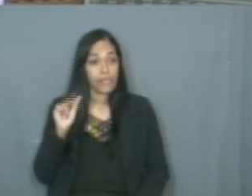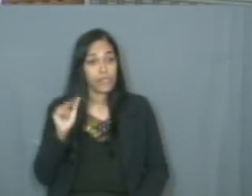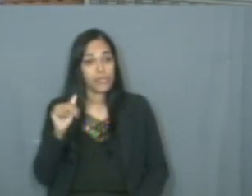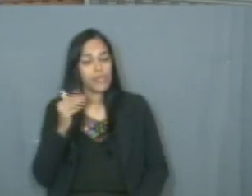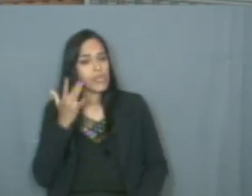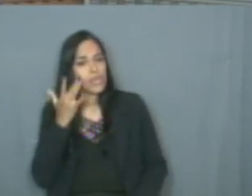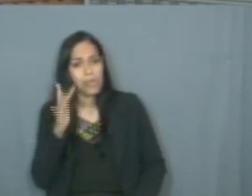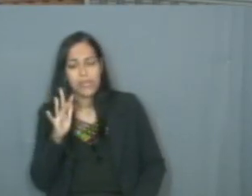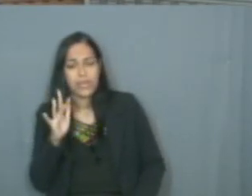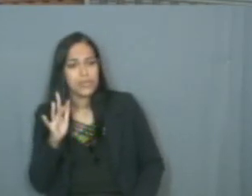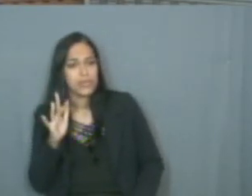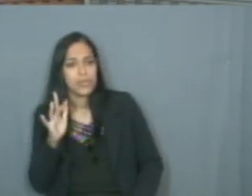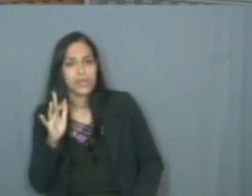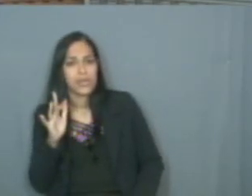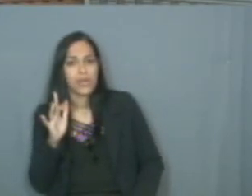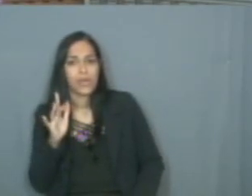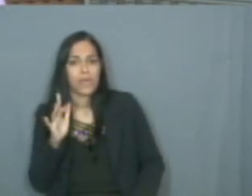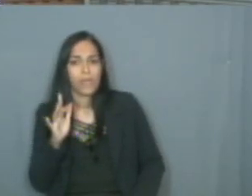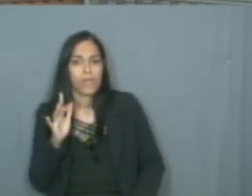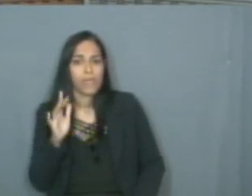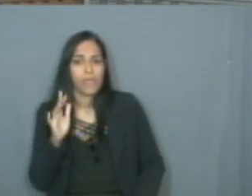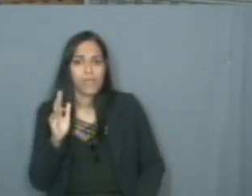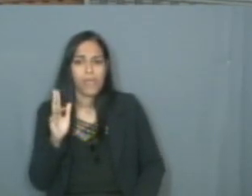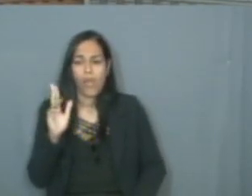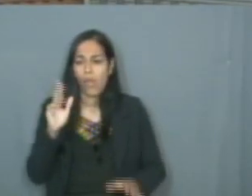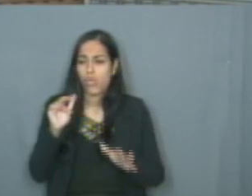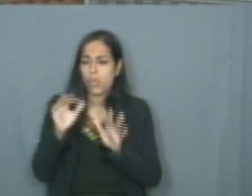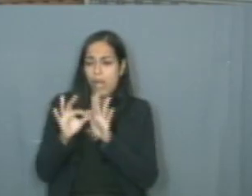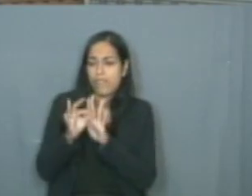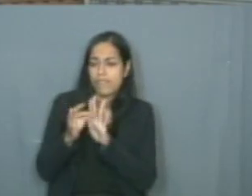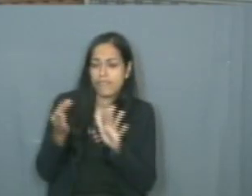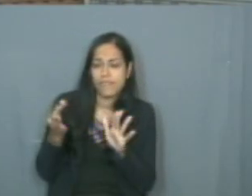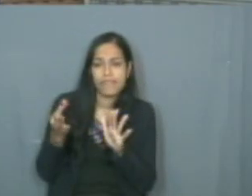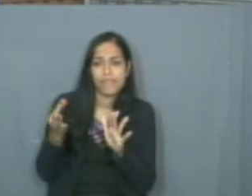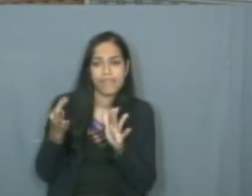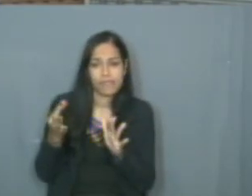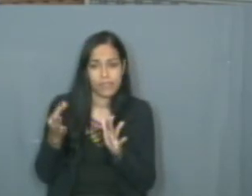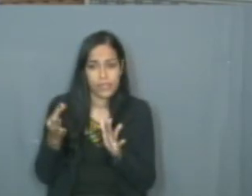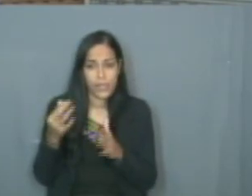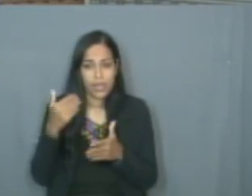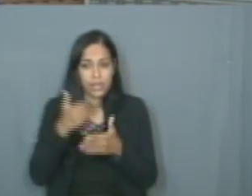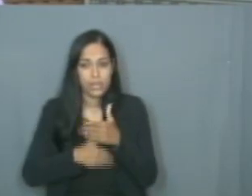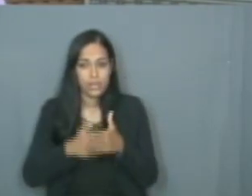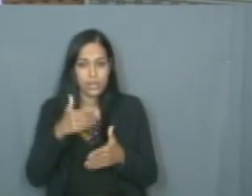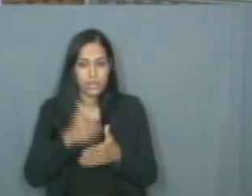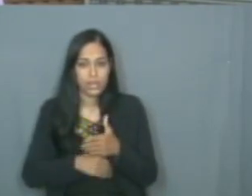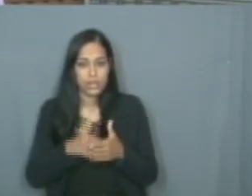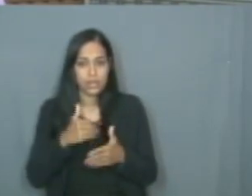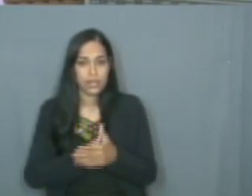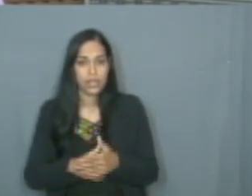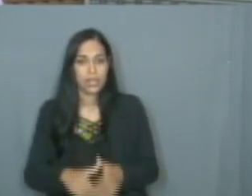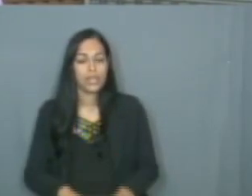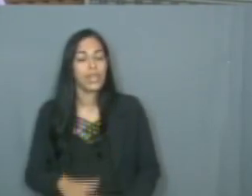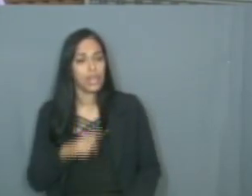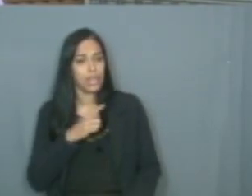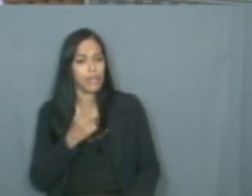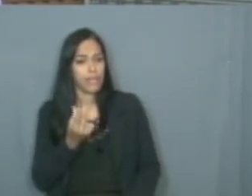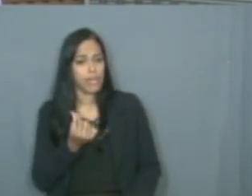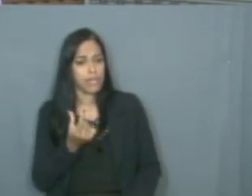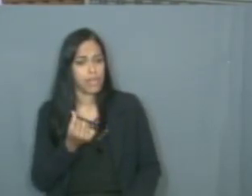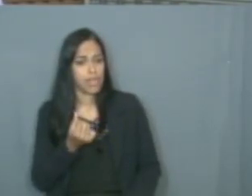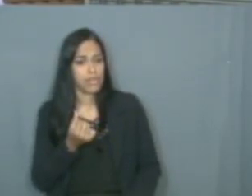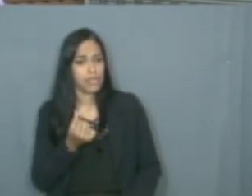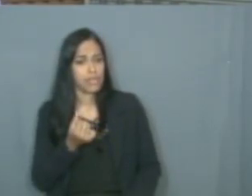souberam ou nunca tinham dado autorização para esses descontos, tiveram seus dados fornecidos pelo